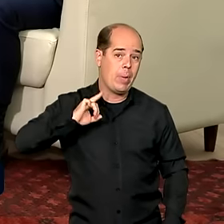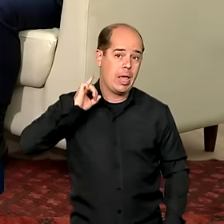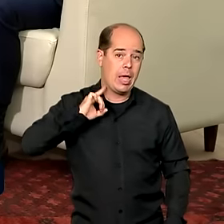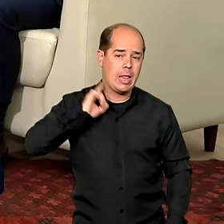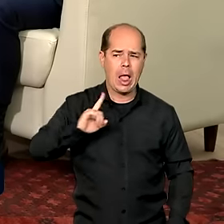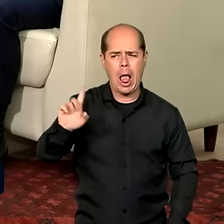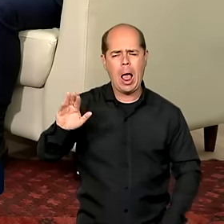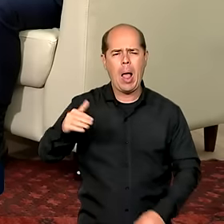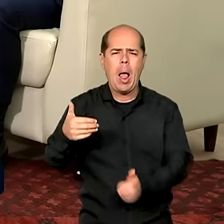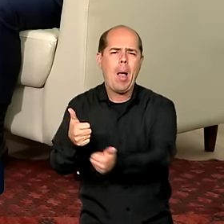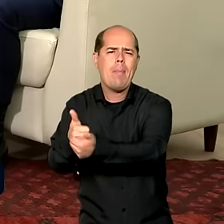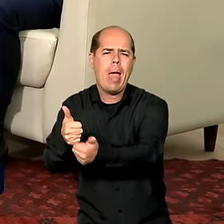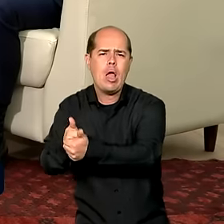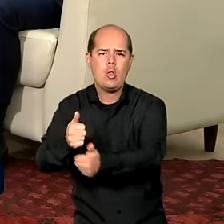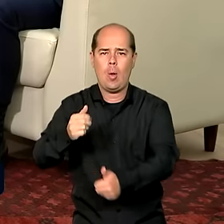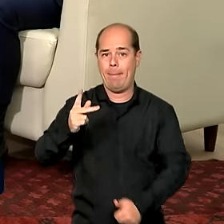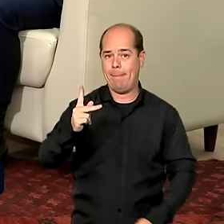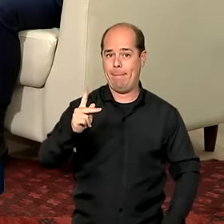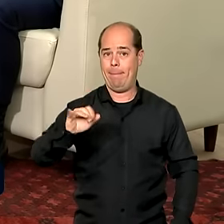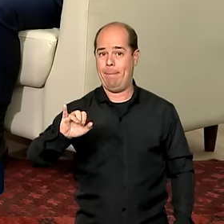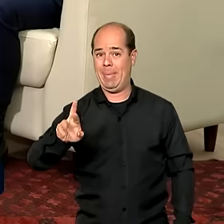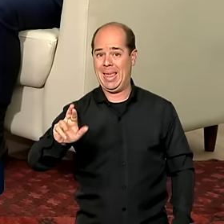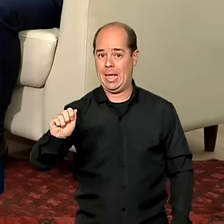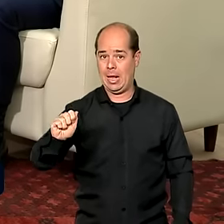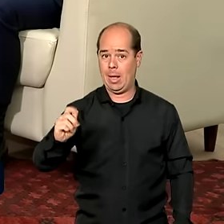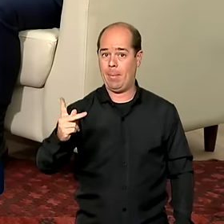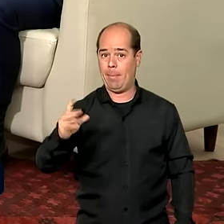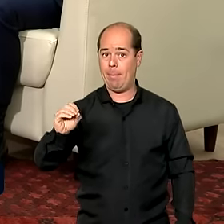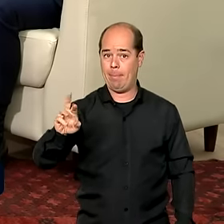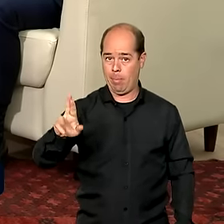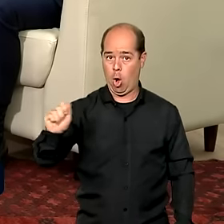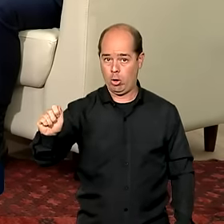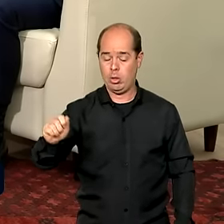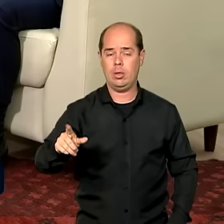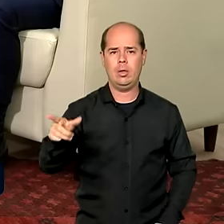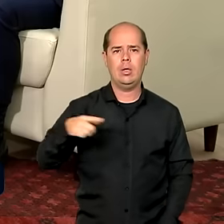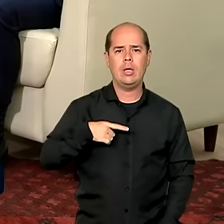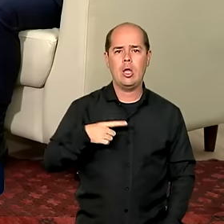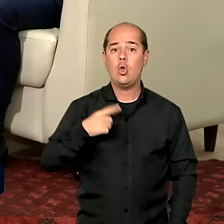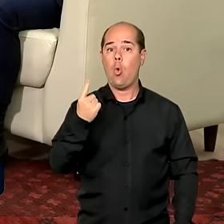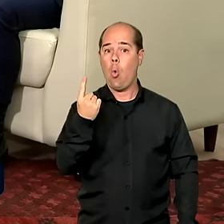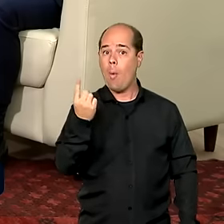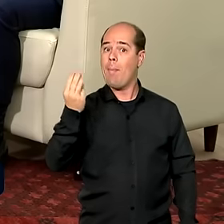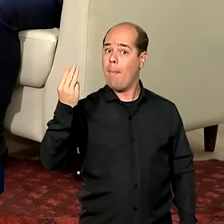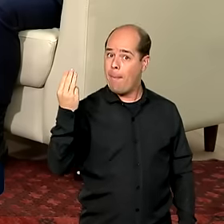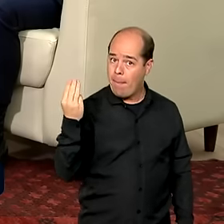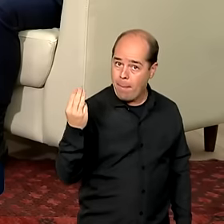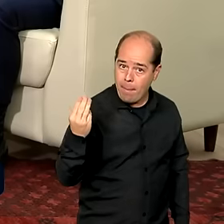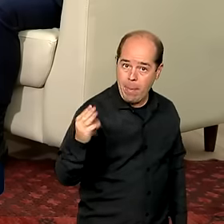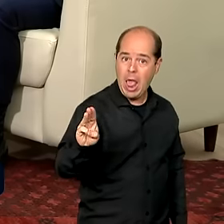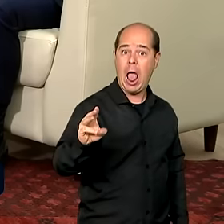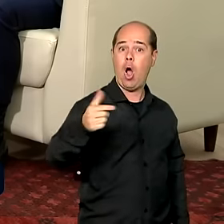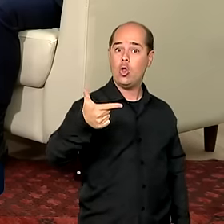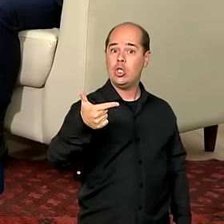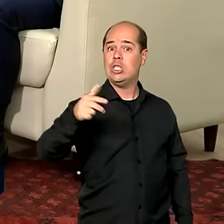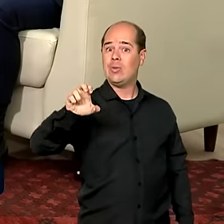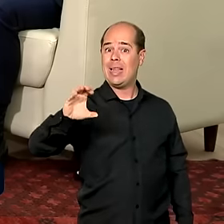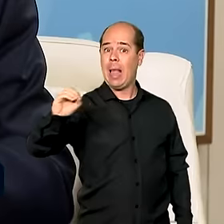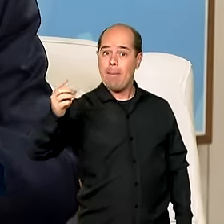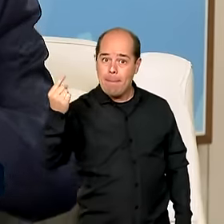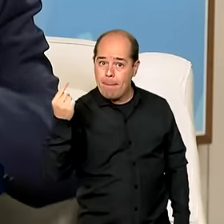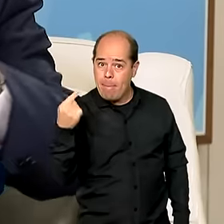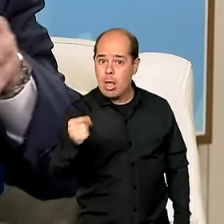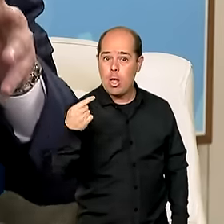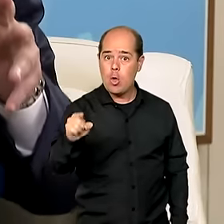ali de apora eh 1. 250.000 placas solares